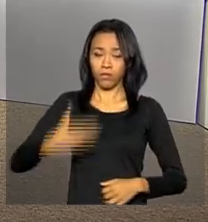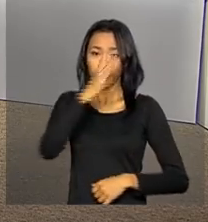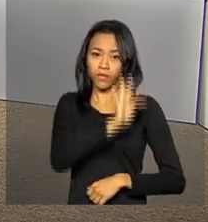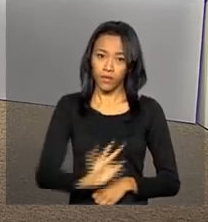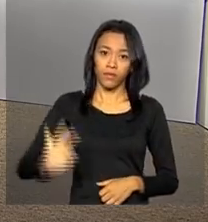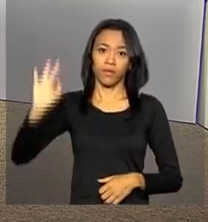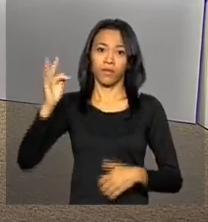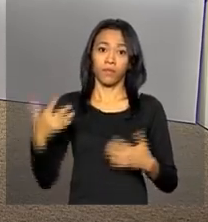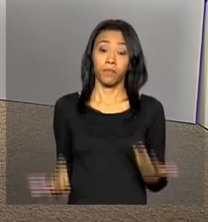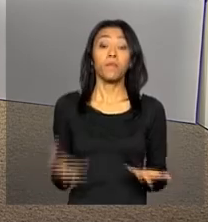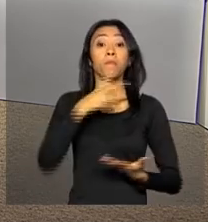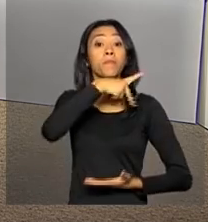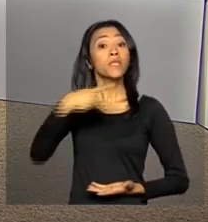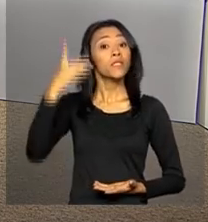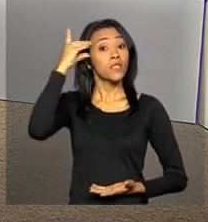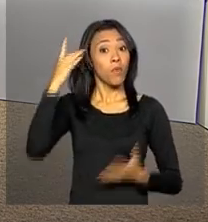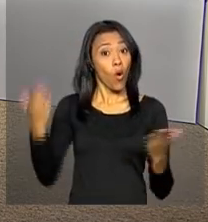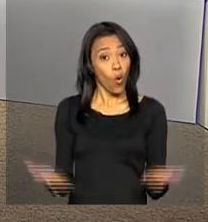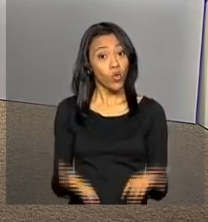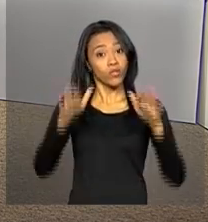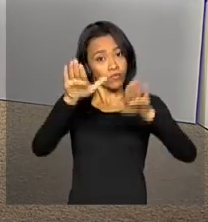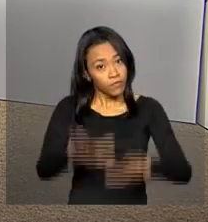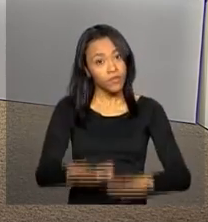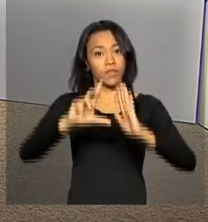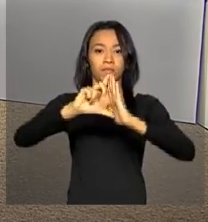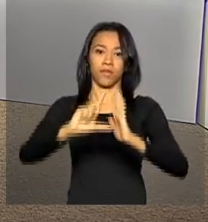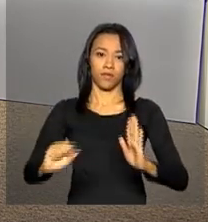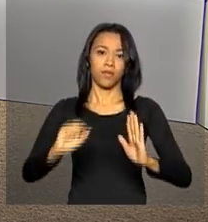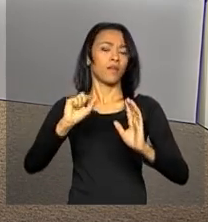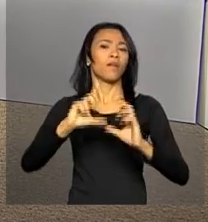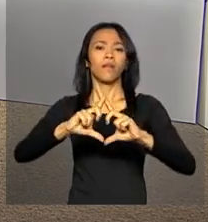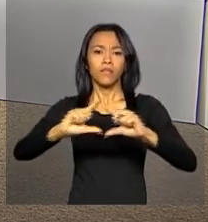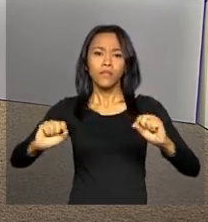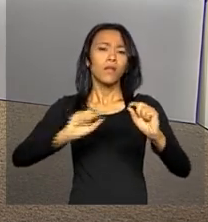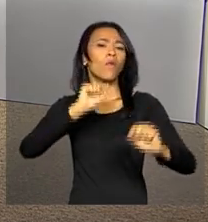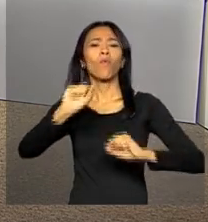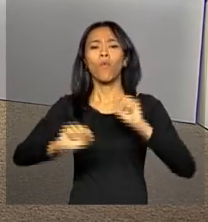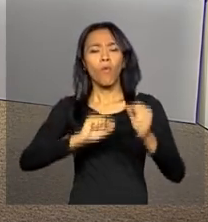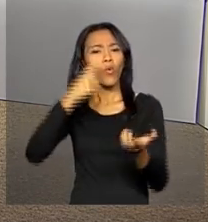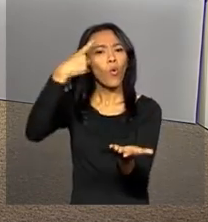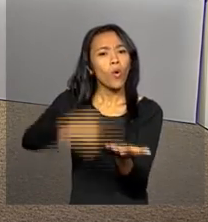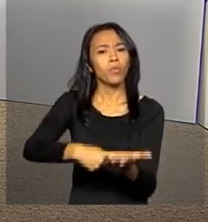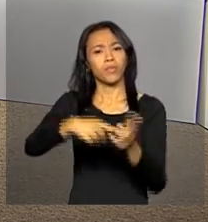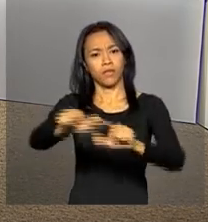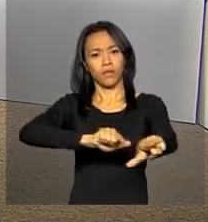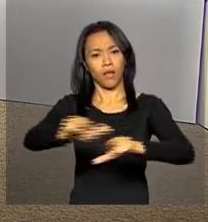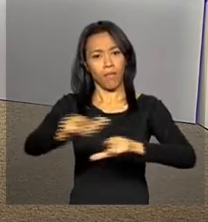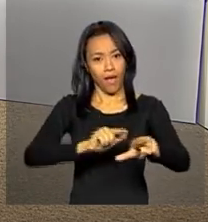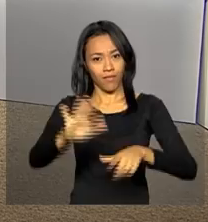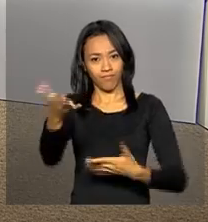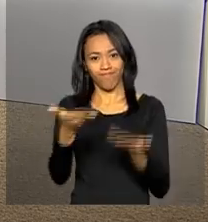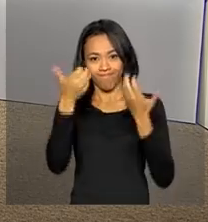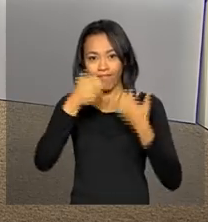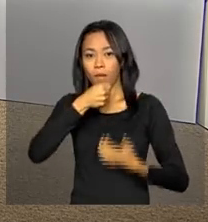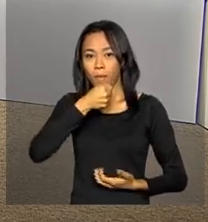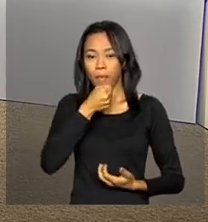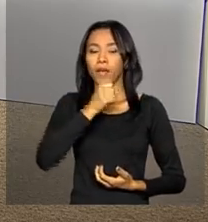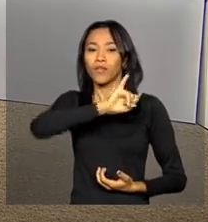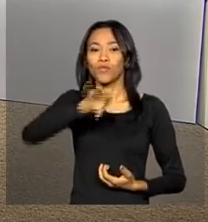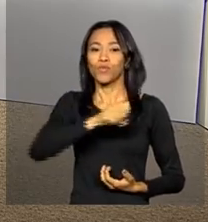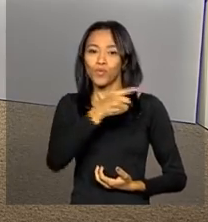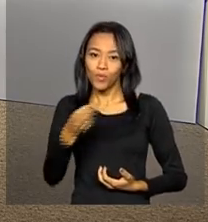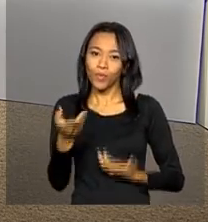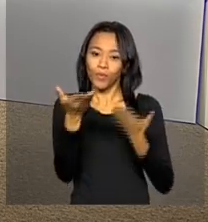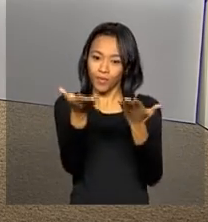A presidenta Dilma Rousseff passa o dia hoje em Brasília. Vamos saber os compromissos dela com o repórter João Pedro Neto, que está no Palácio